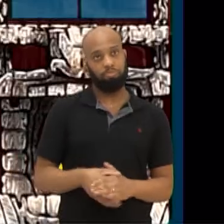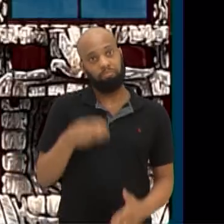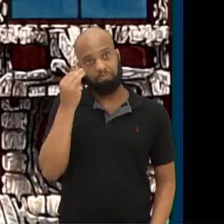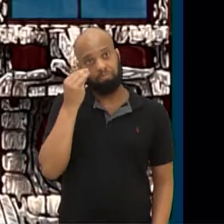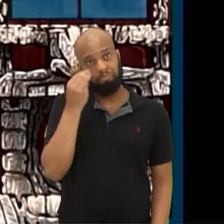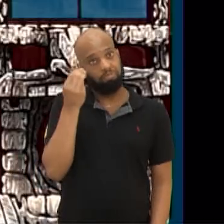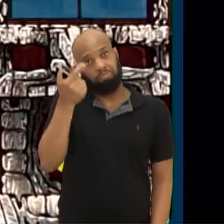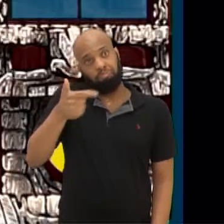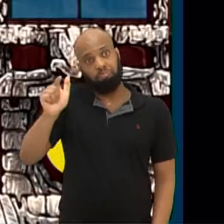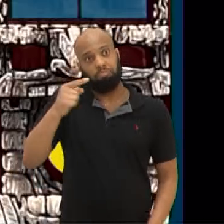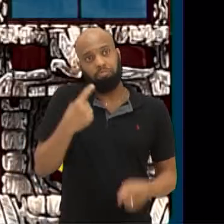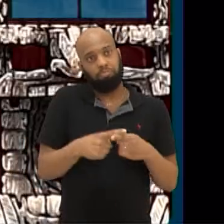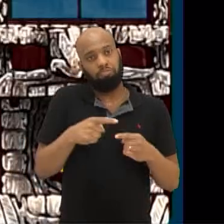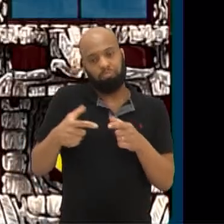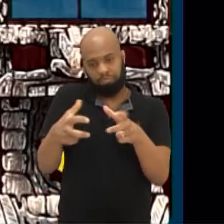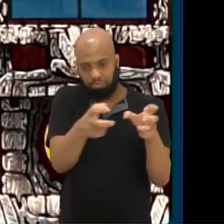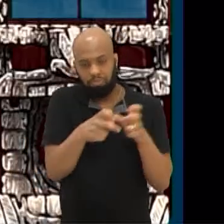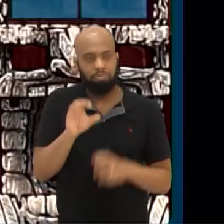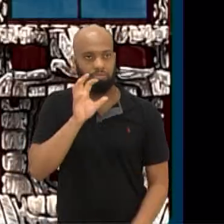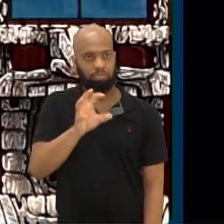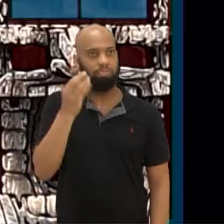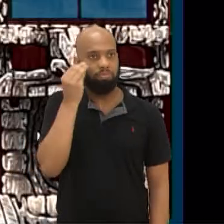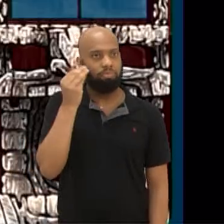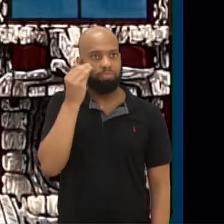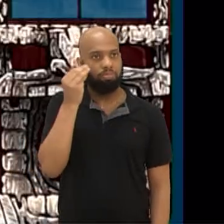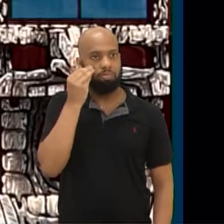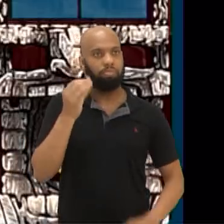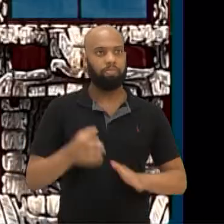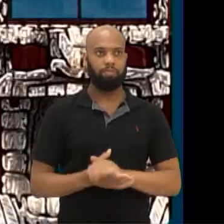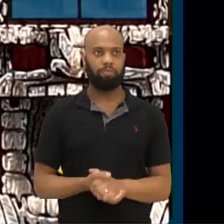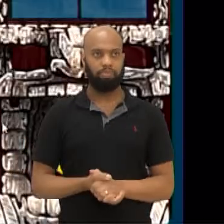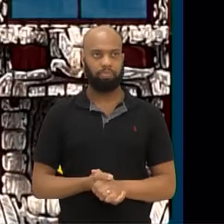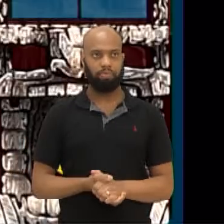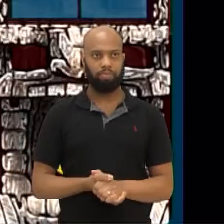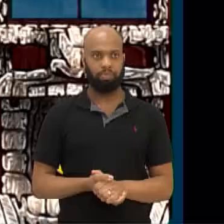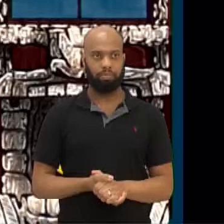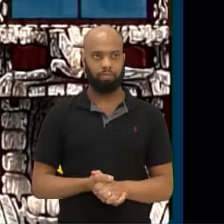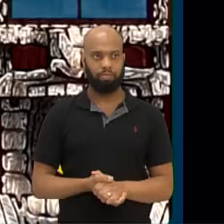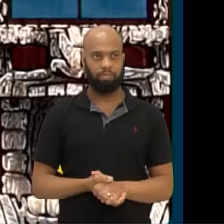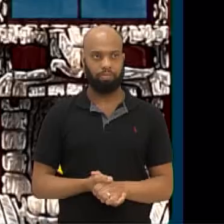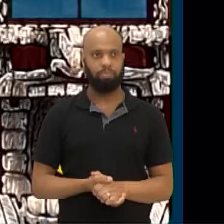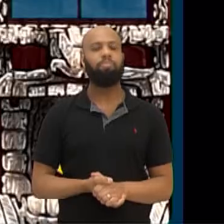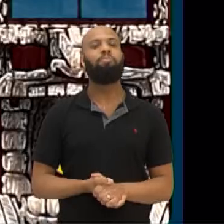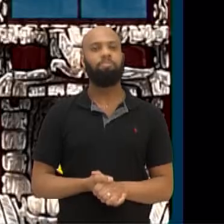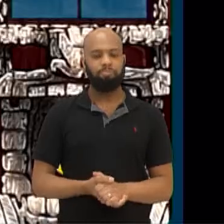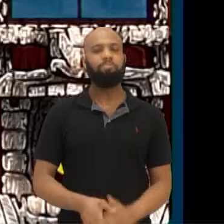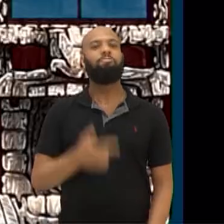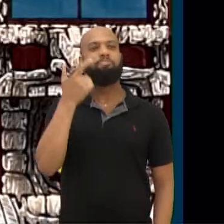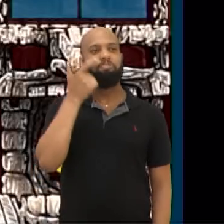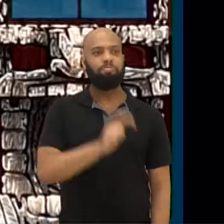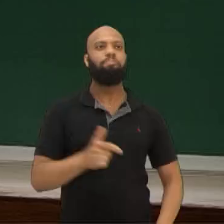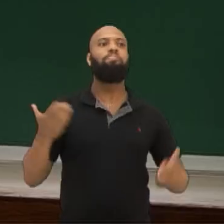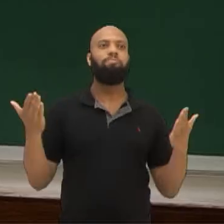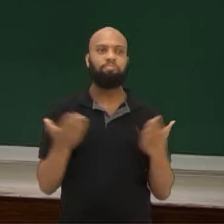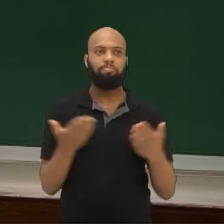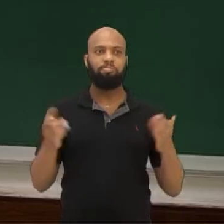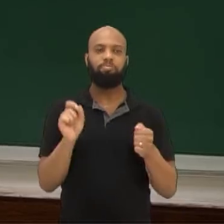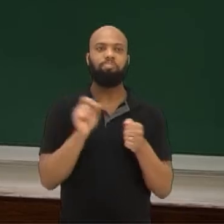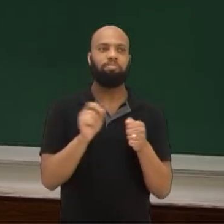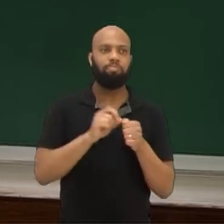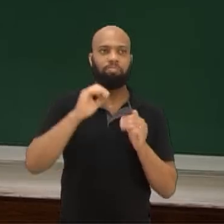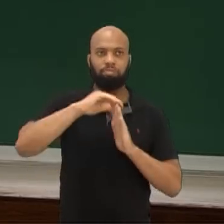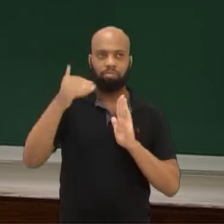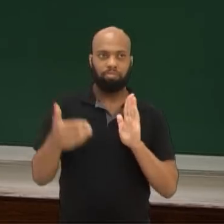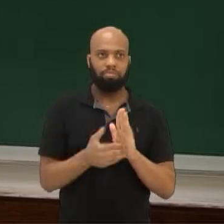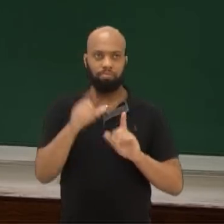uma outra tentativa, pois um jogo é assim, né? Vamos tentando. Vamos lá no play. Vamos ver o que vai acontecer? Ótimo! Conseguimos percorrer